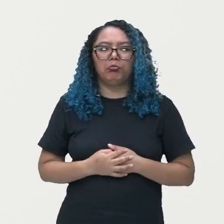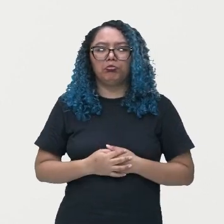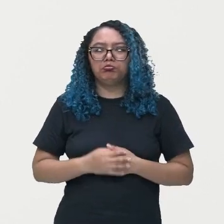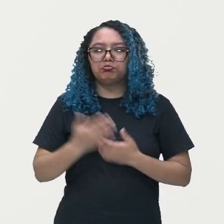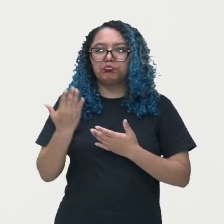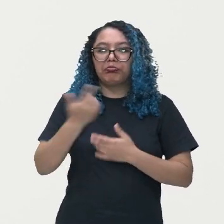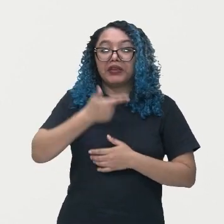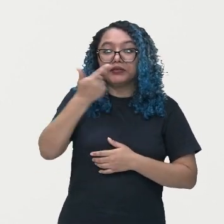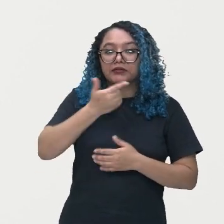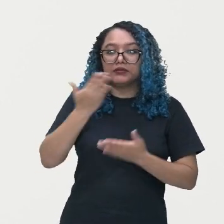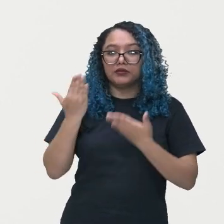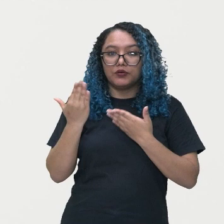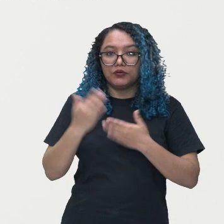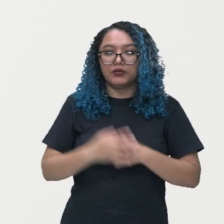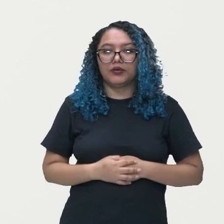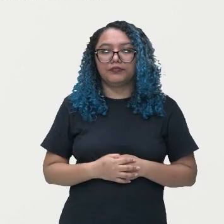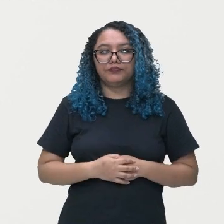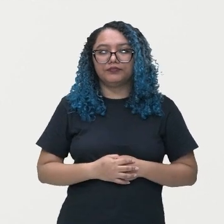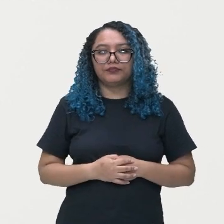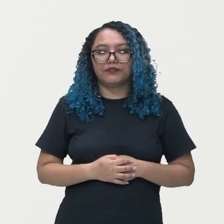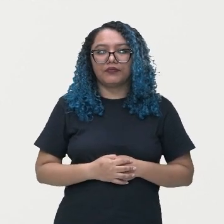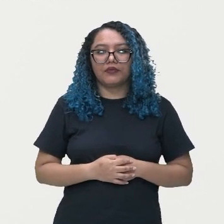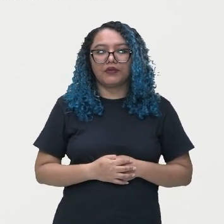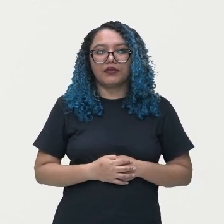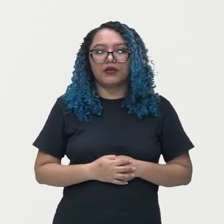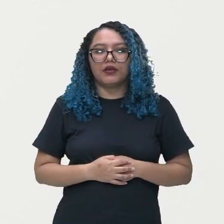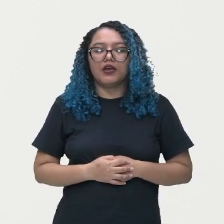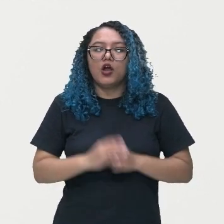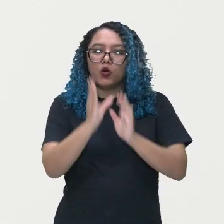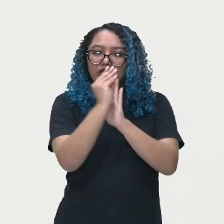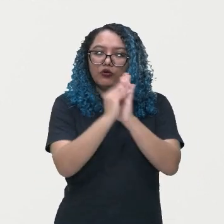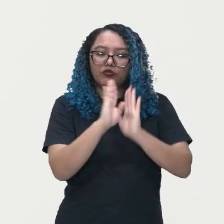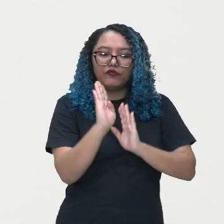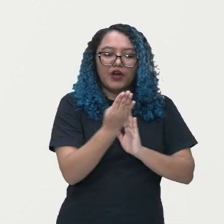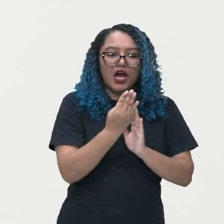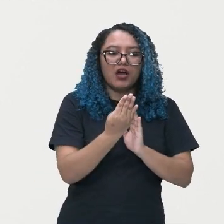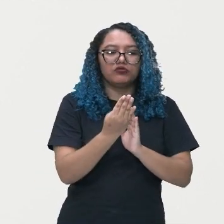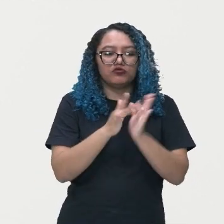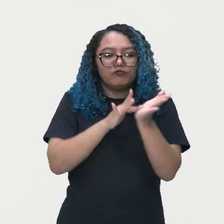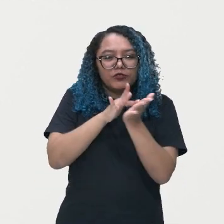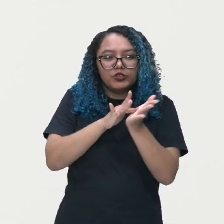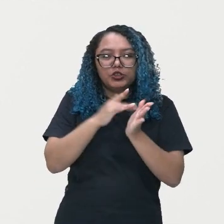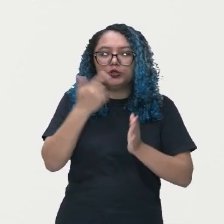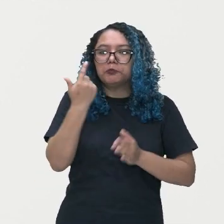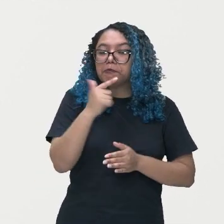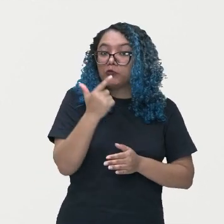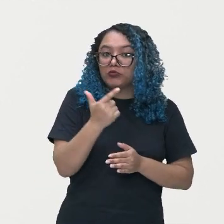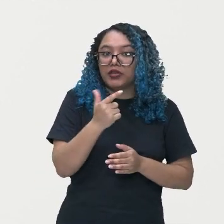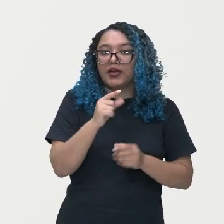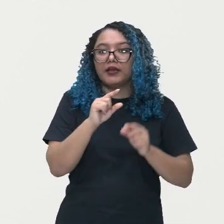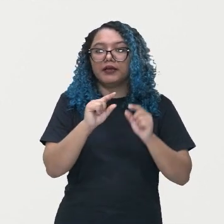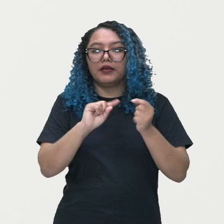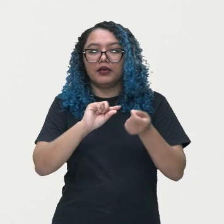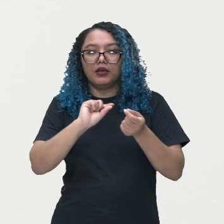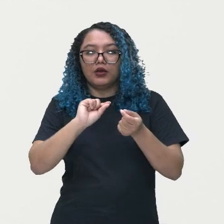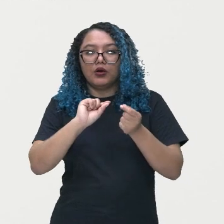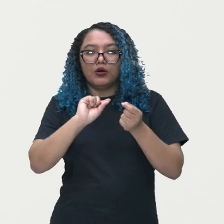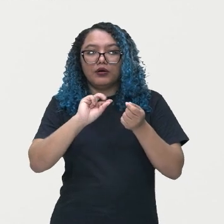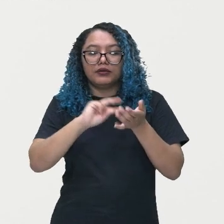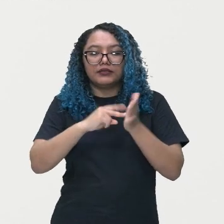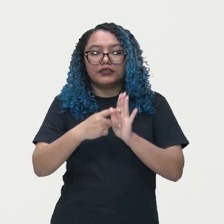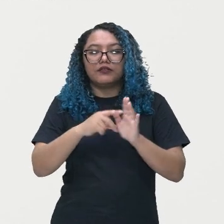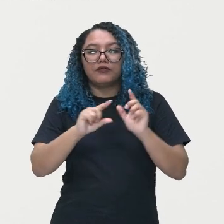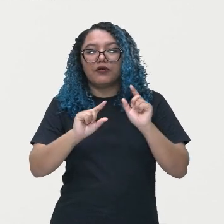não apresenta um conteúdo falso ou enganoso, levando o leitor a uma